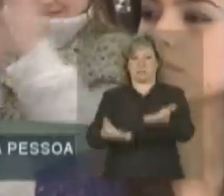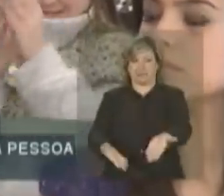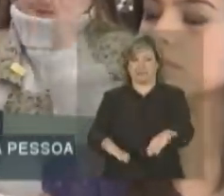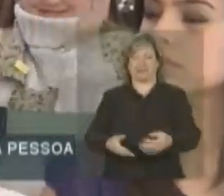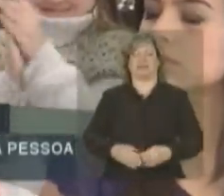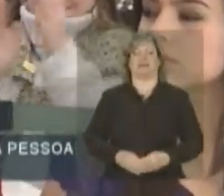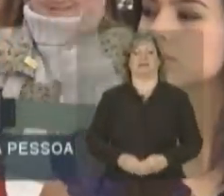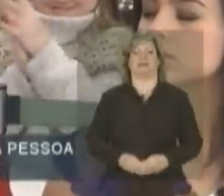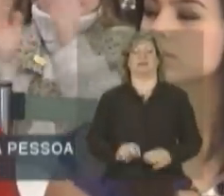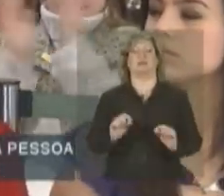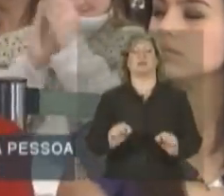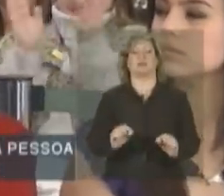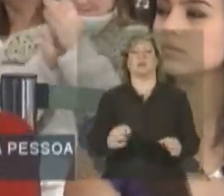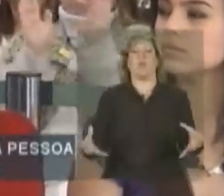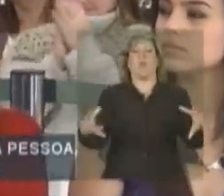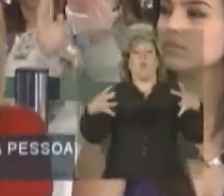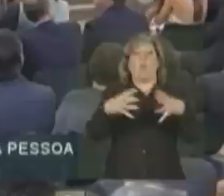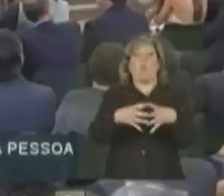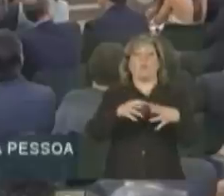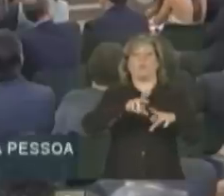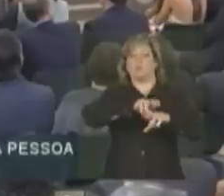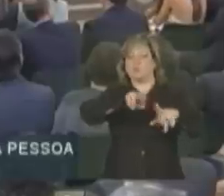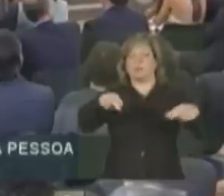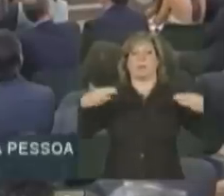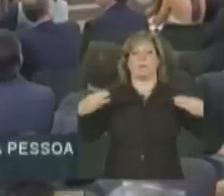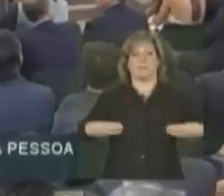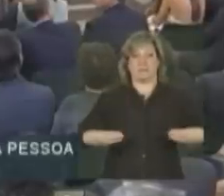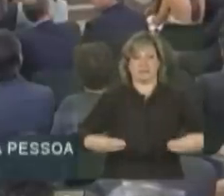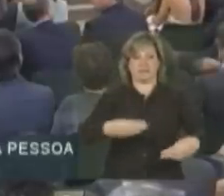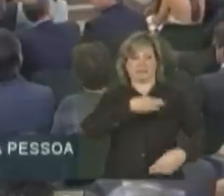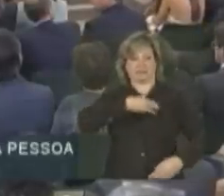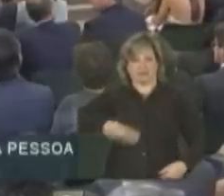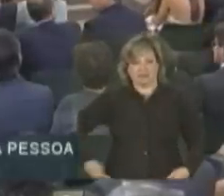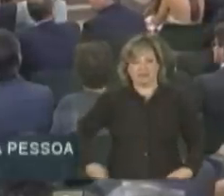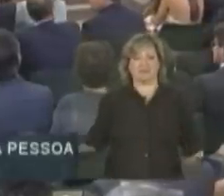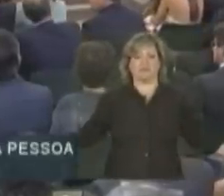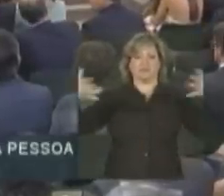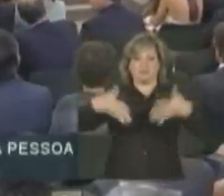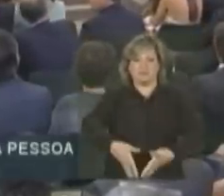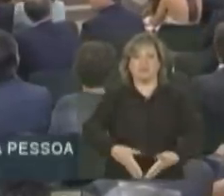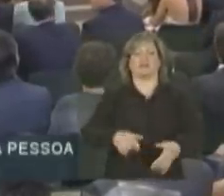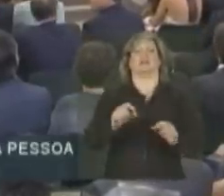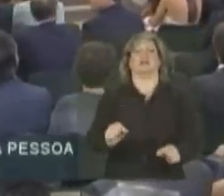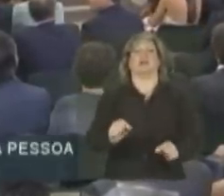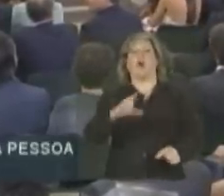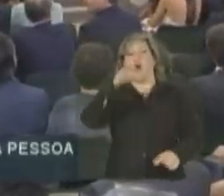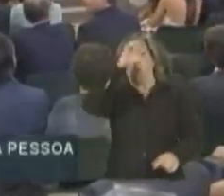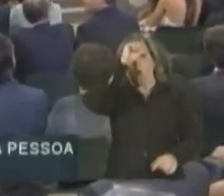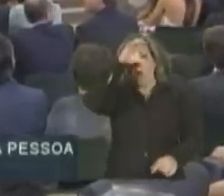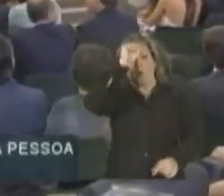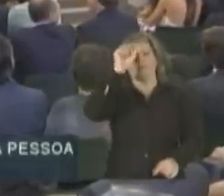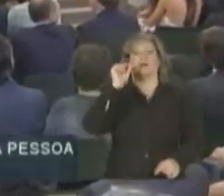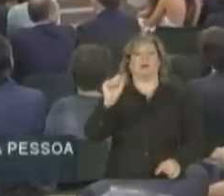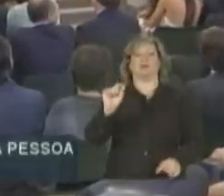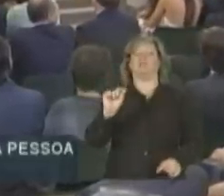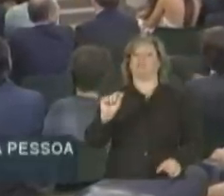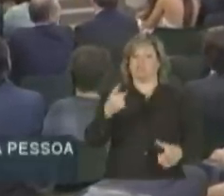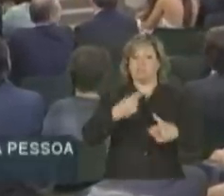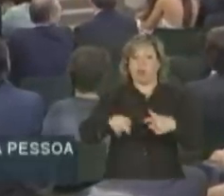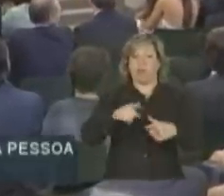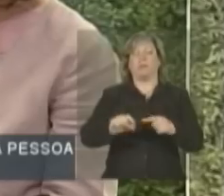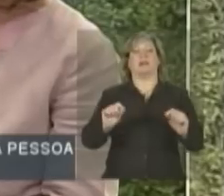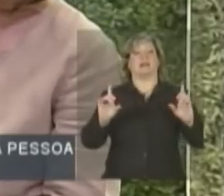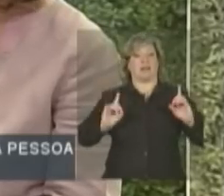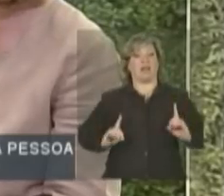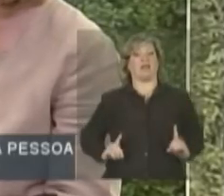presidenta, por um conjunto de ministros que se dedicaram imensamente, inclusive compreendendo que a situação de